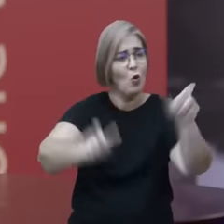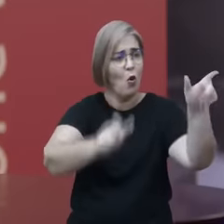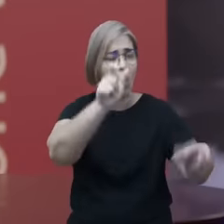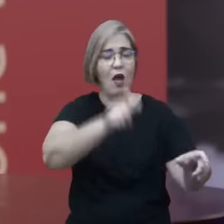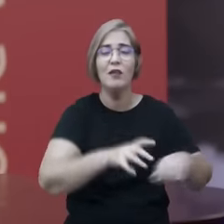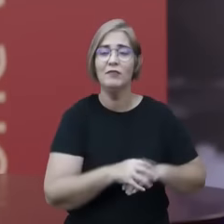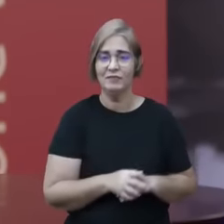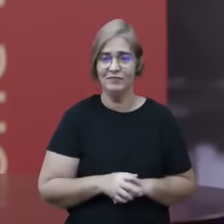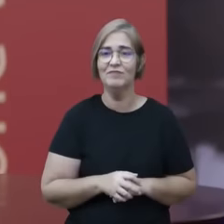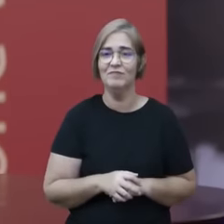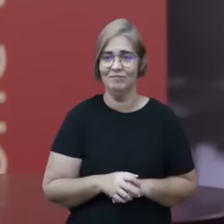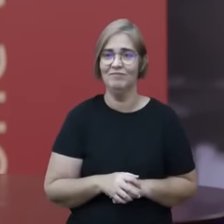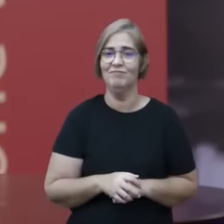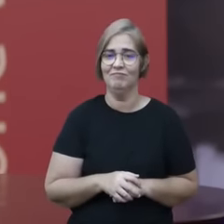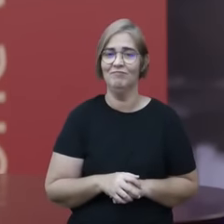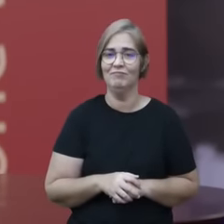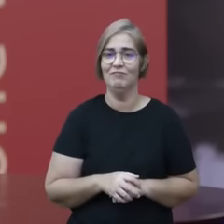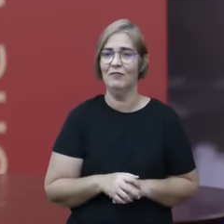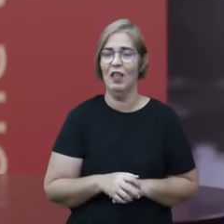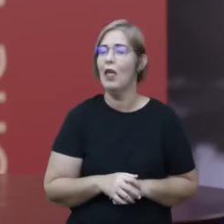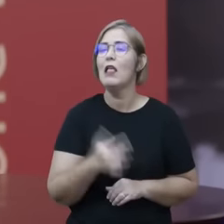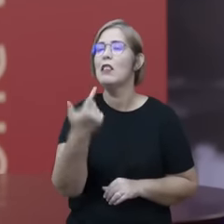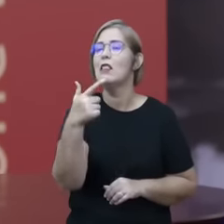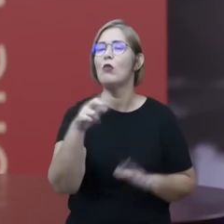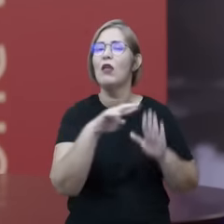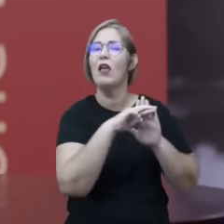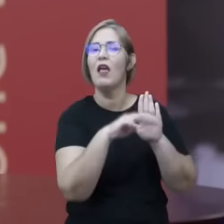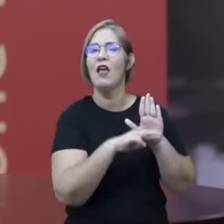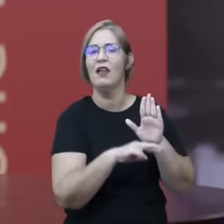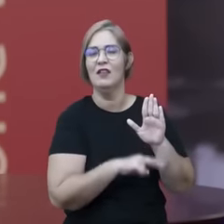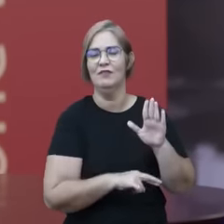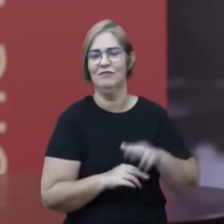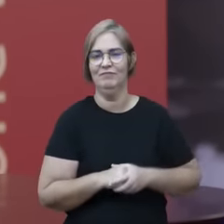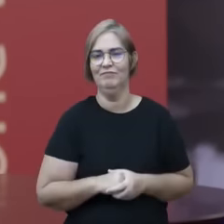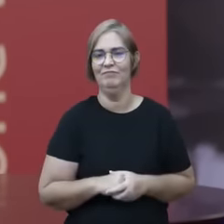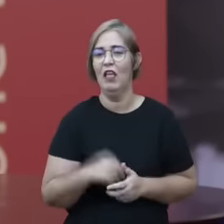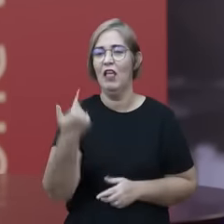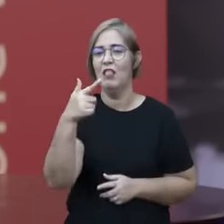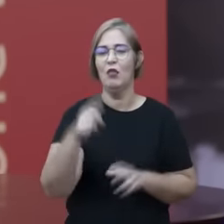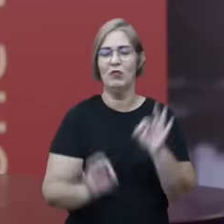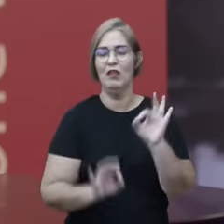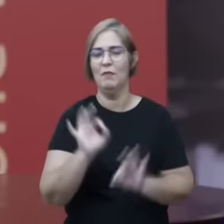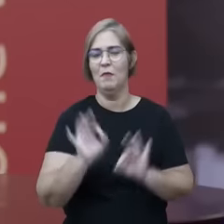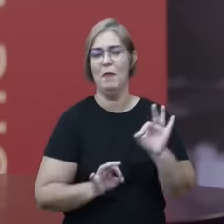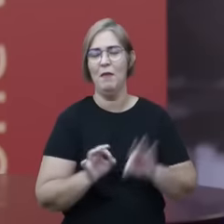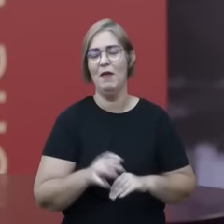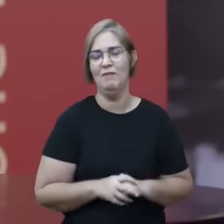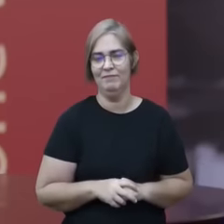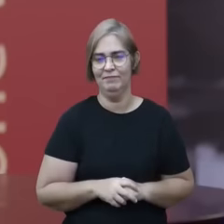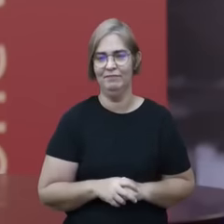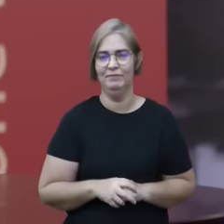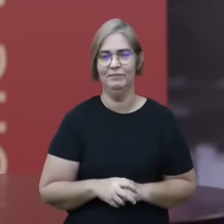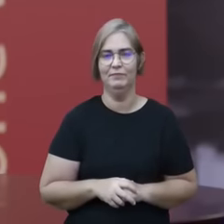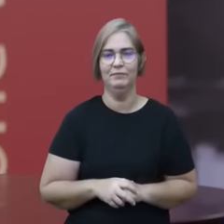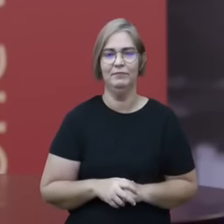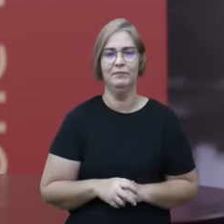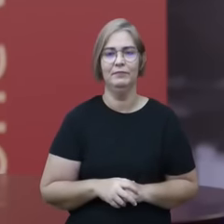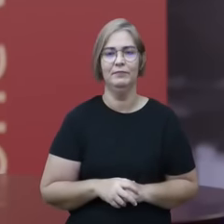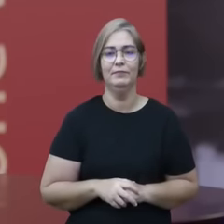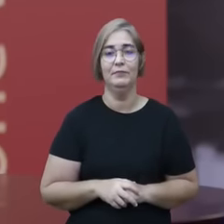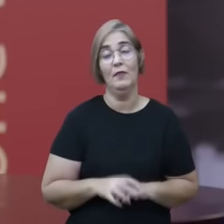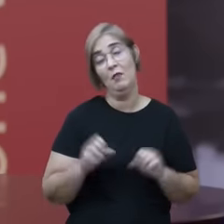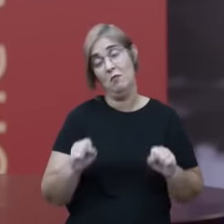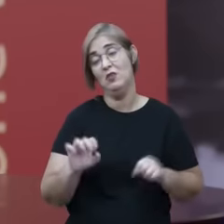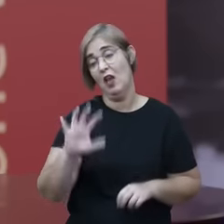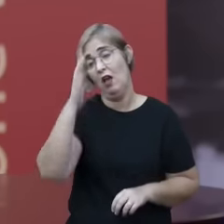aparece de maneira ordenada e da maneira como nossa ã eh eh possibilidade de bem-estar preveu, eh pode